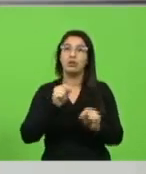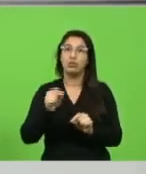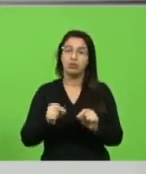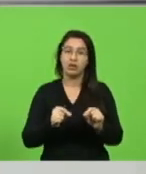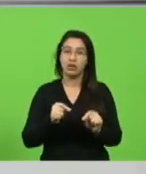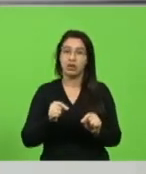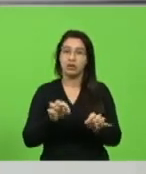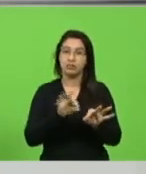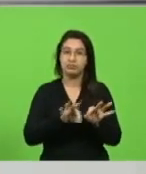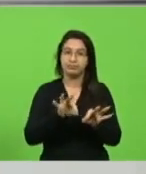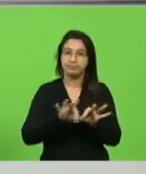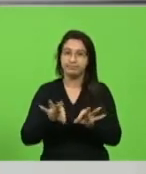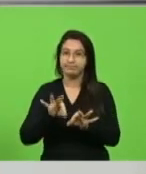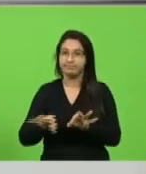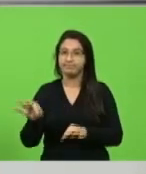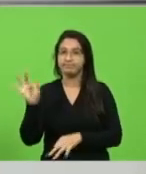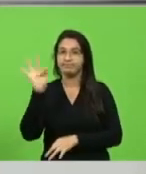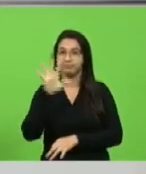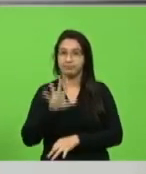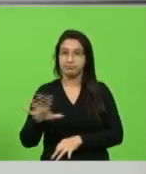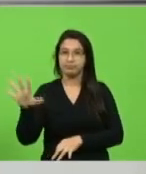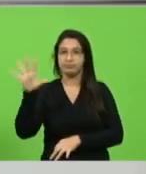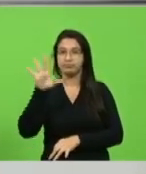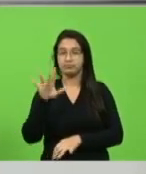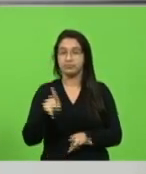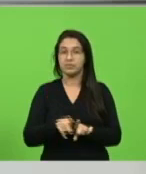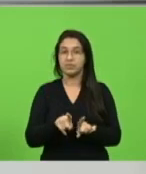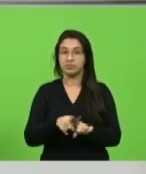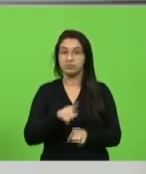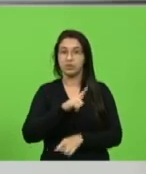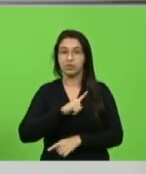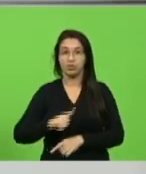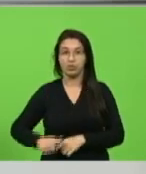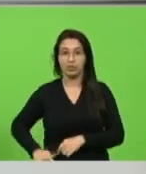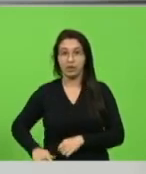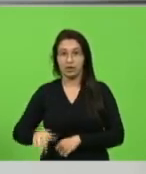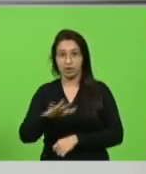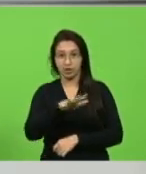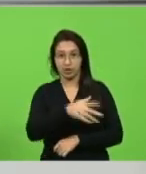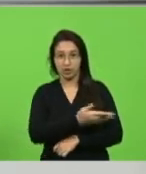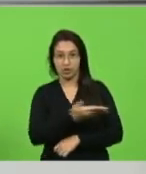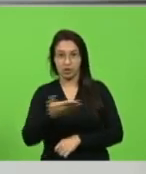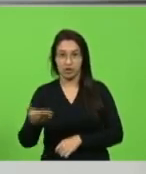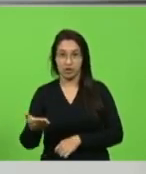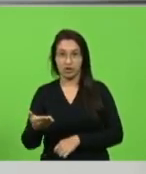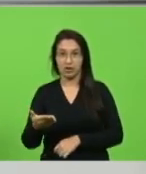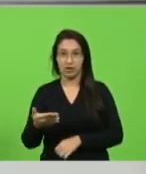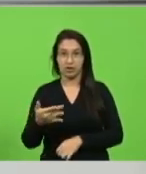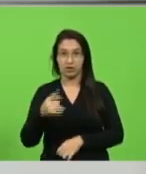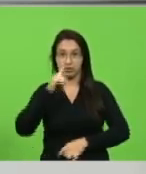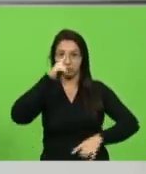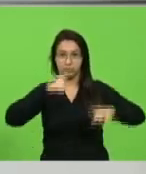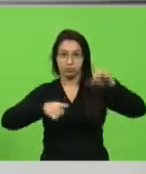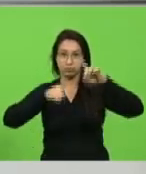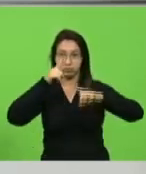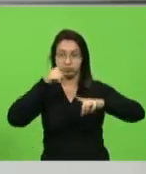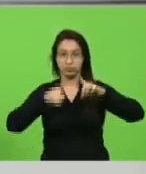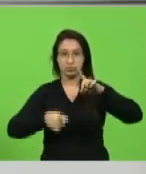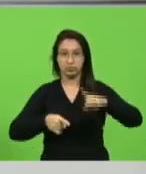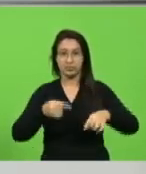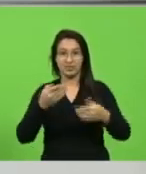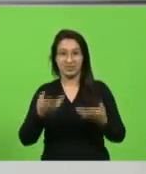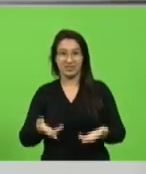entidades federativas dos governantes que, no exercício de seu mandato, venham a se mostrar nocivos